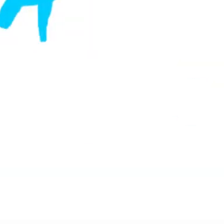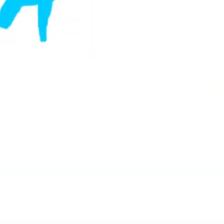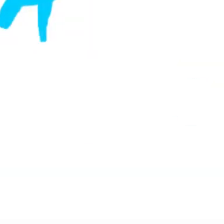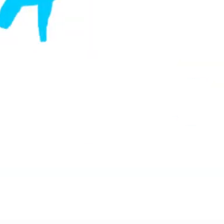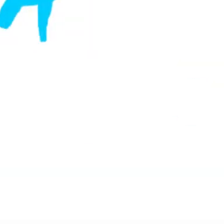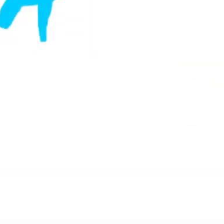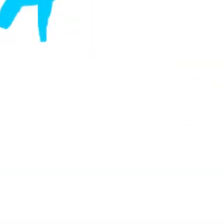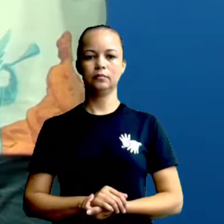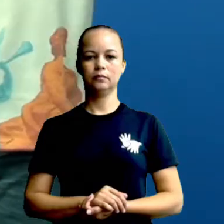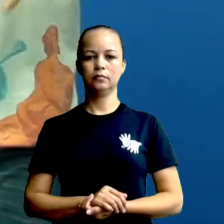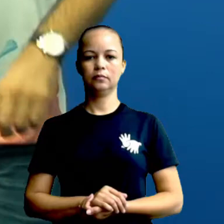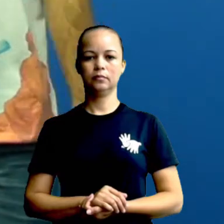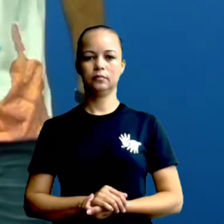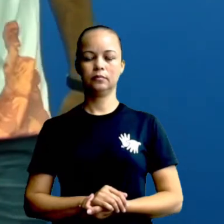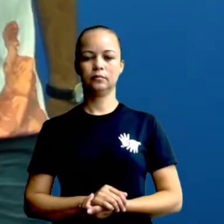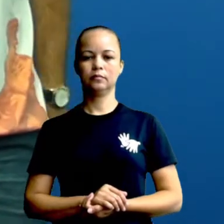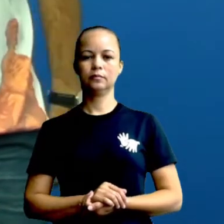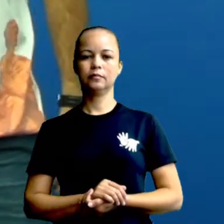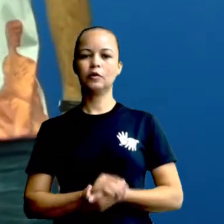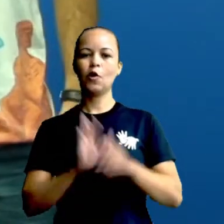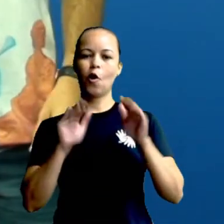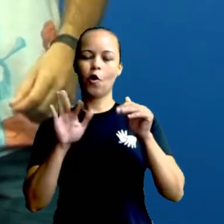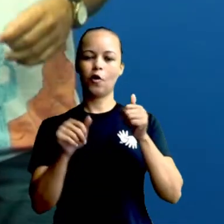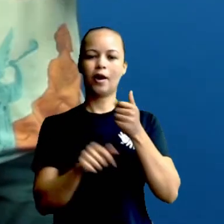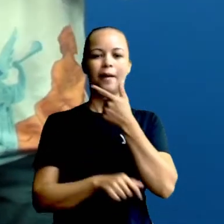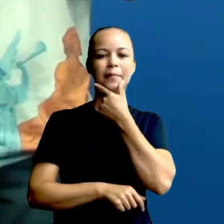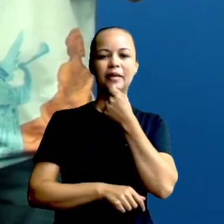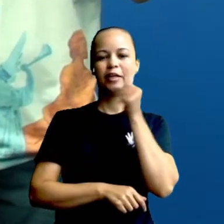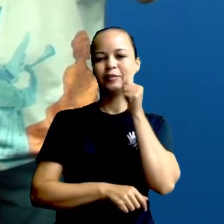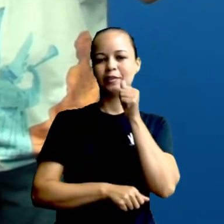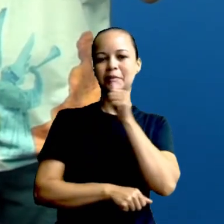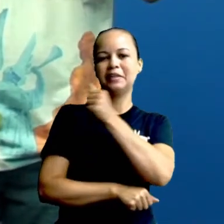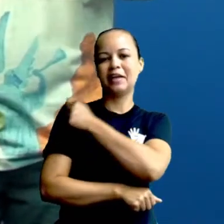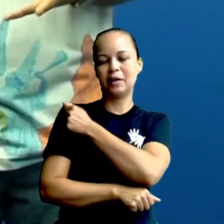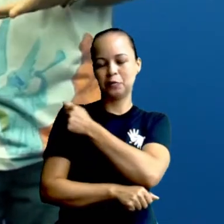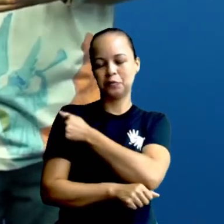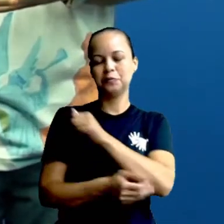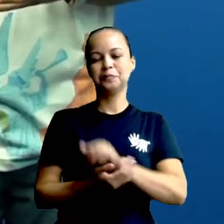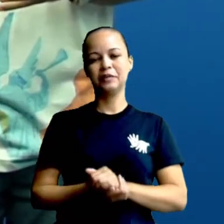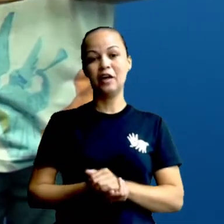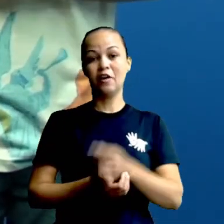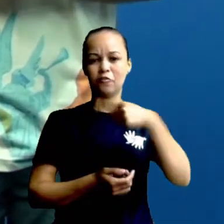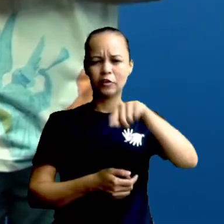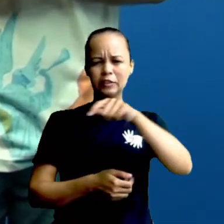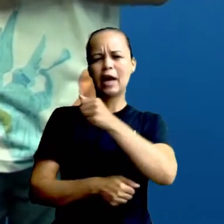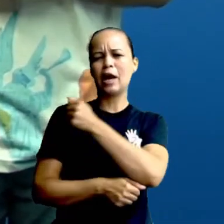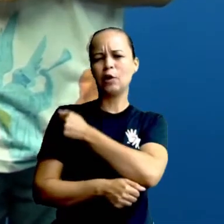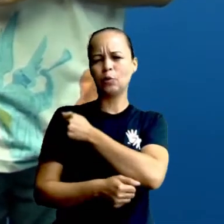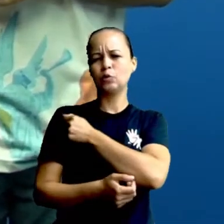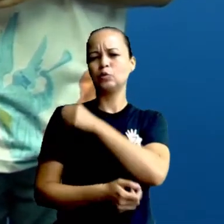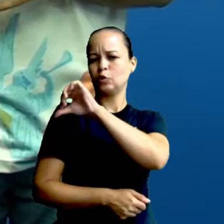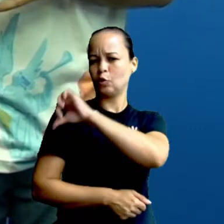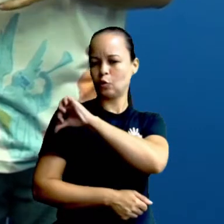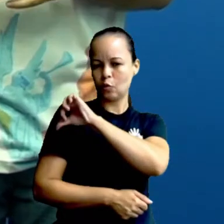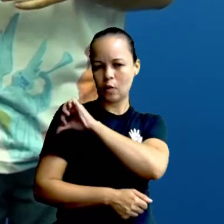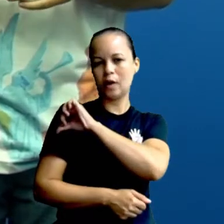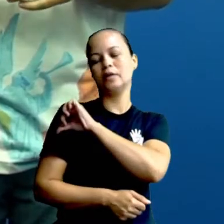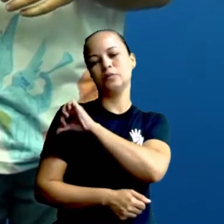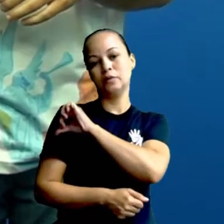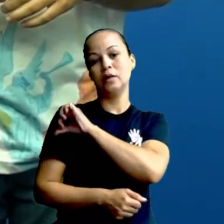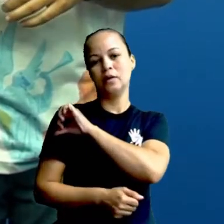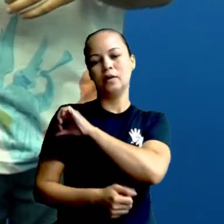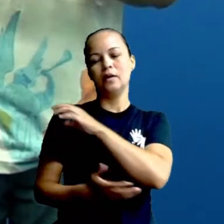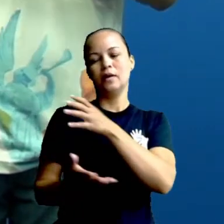o Olá amiguinho lá amiguinha você que é aluno aluna do 9º ano do Ensino